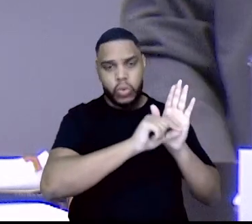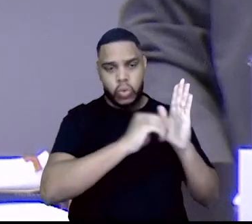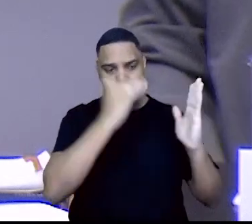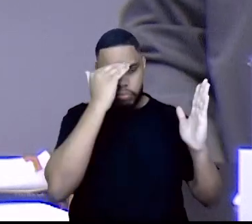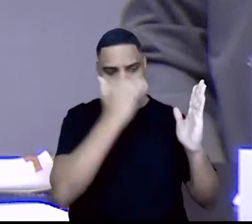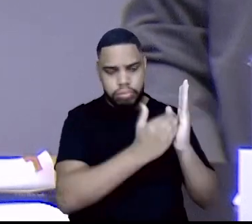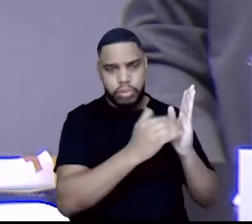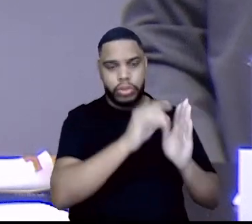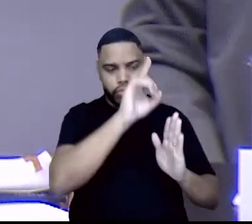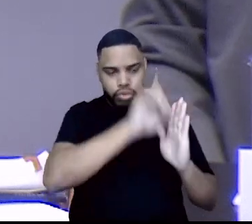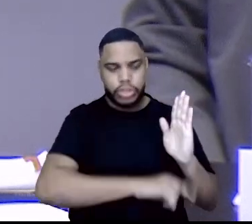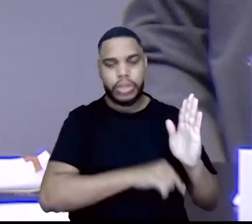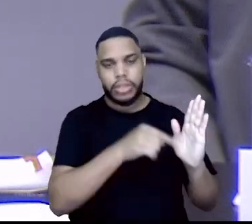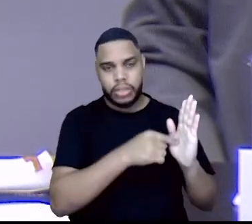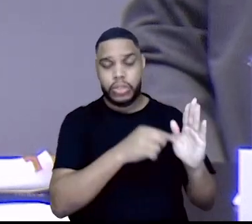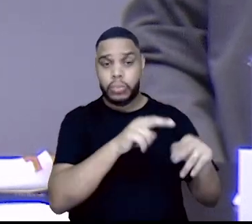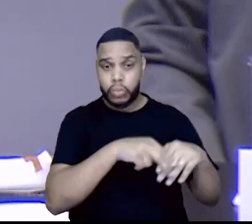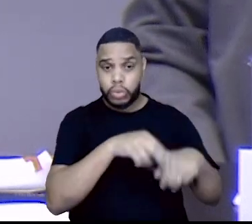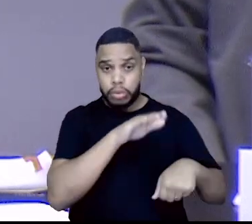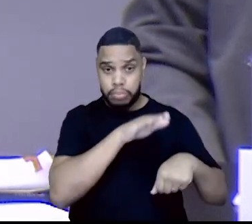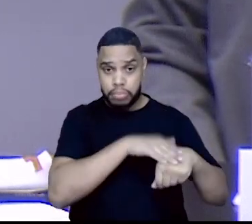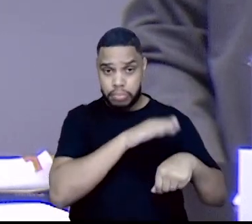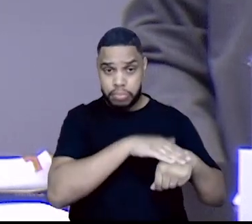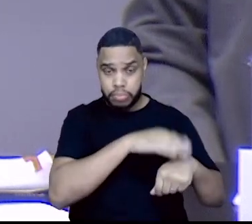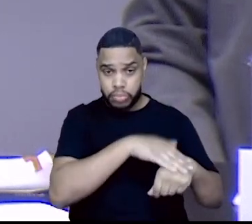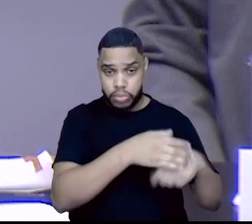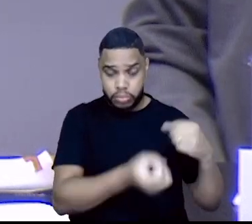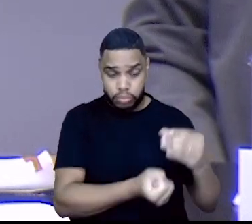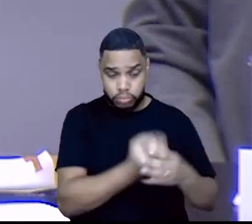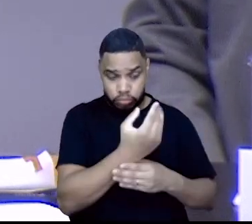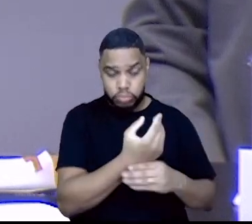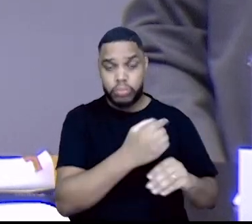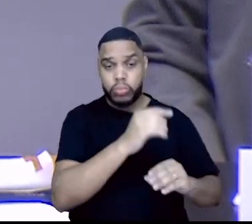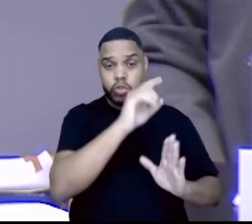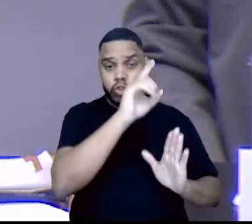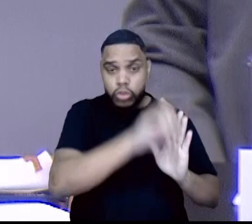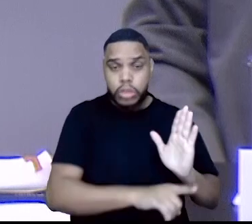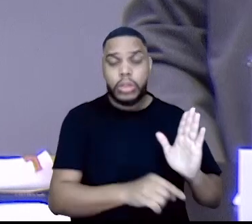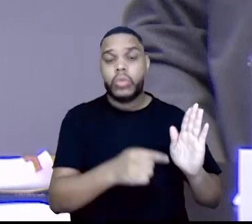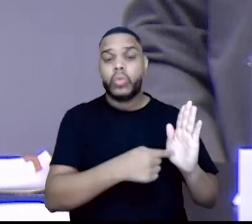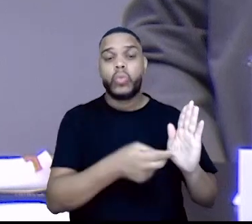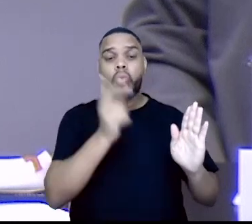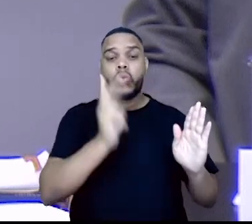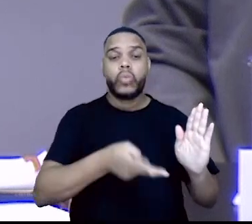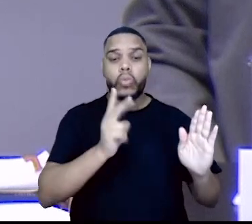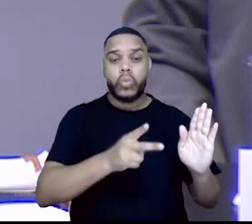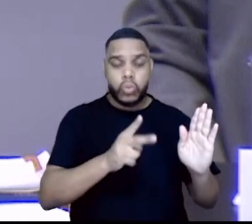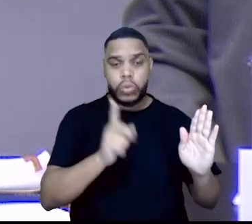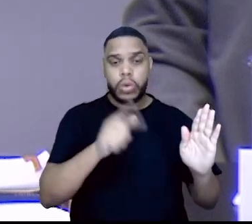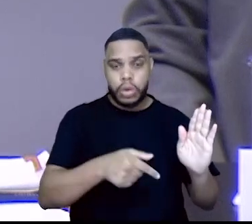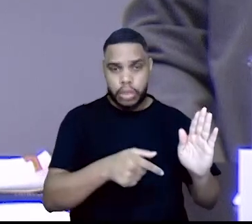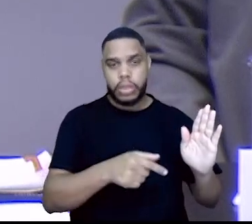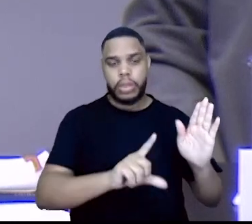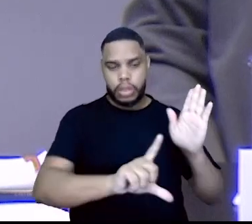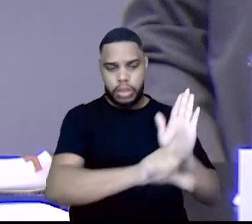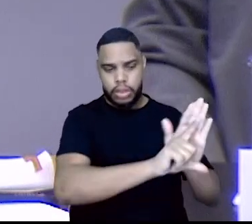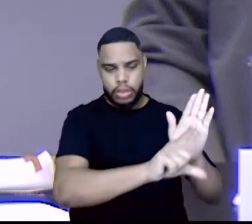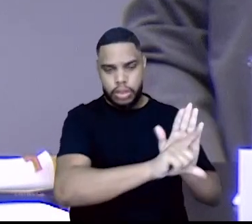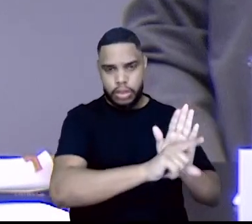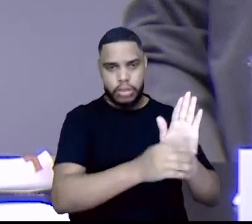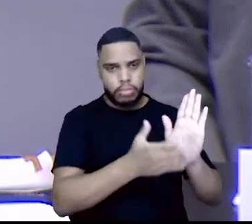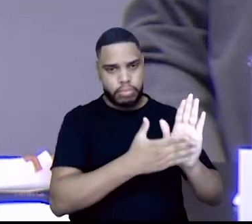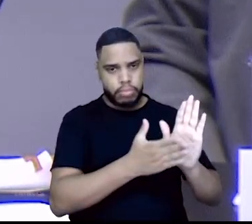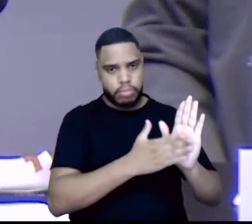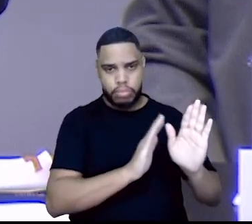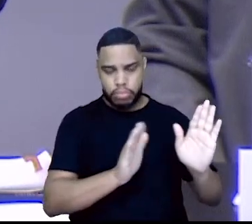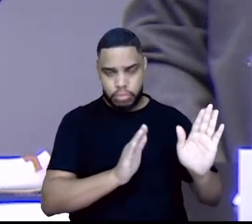E, portanto, o protagonista da criação do direito sempre foi o poder legislativo.